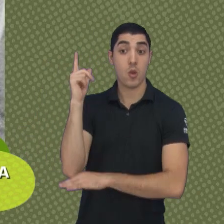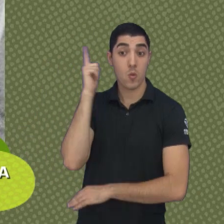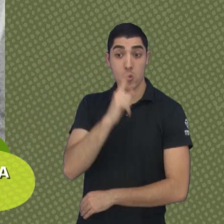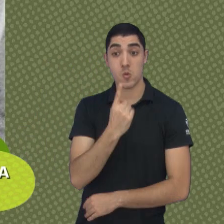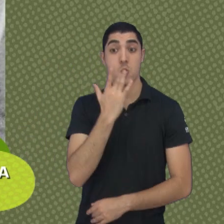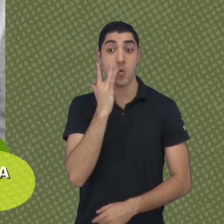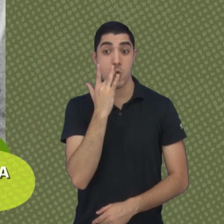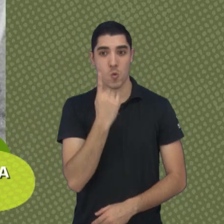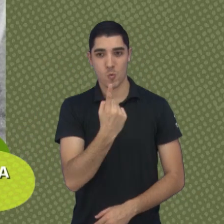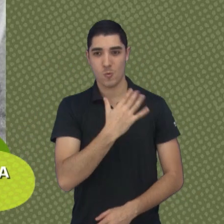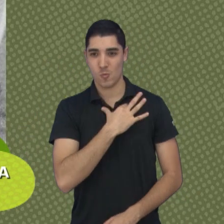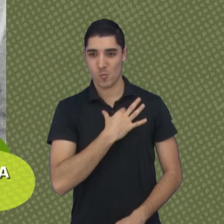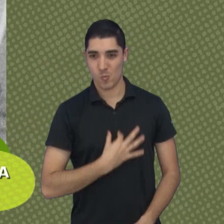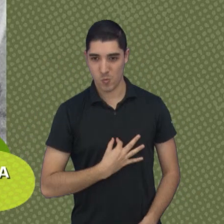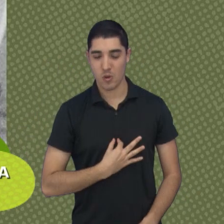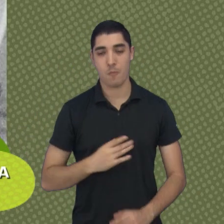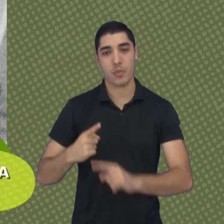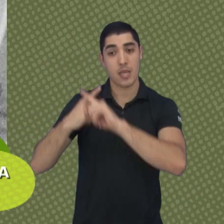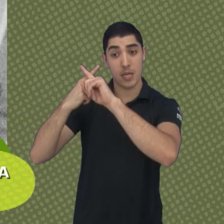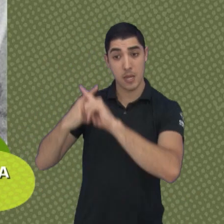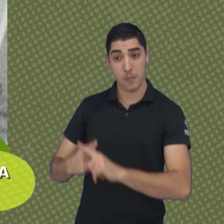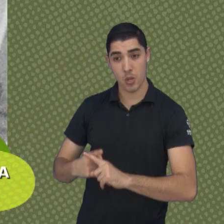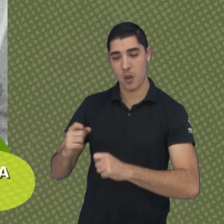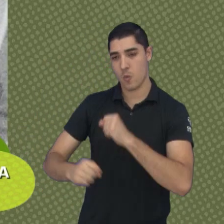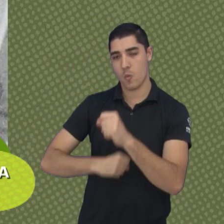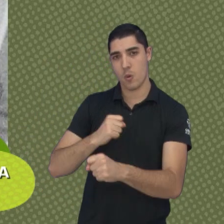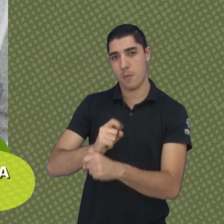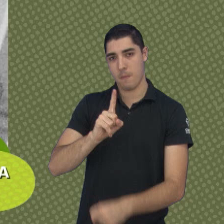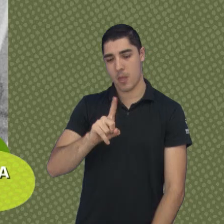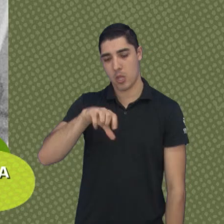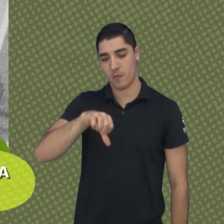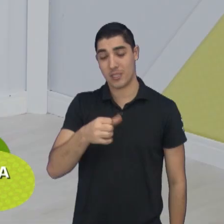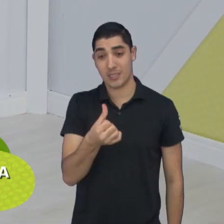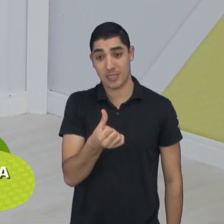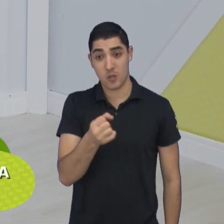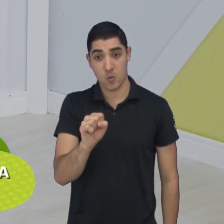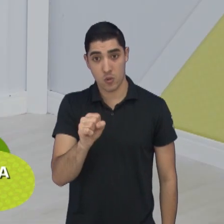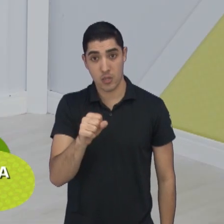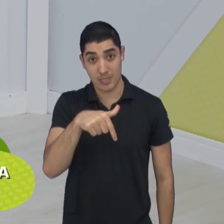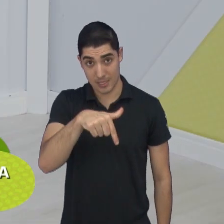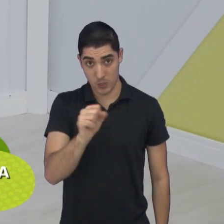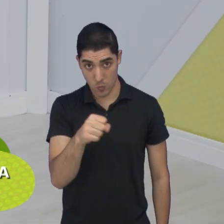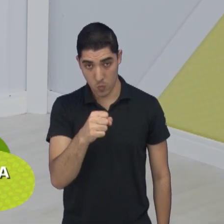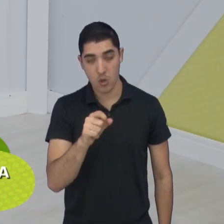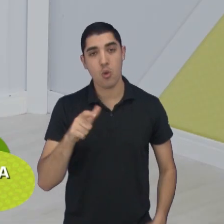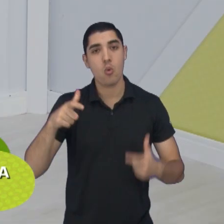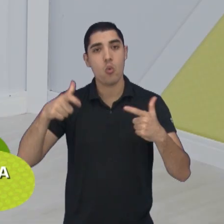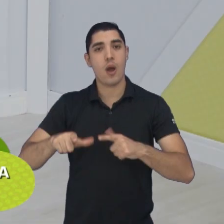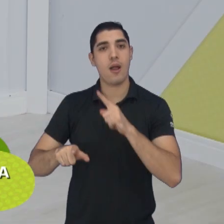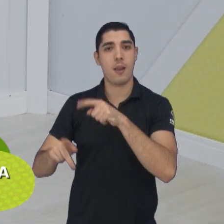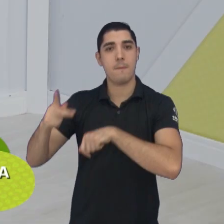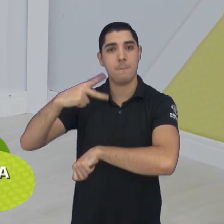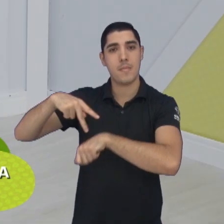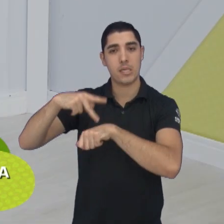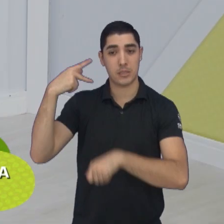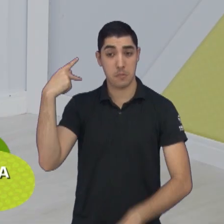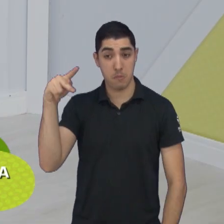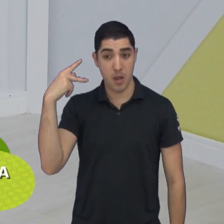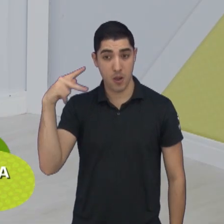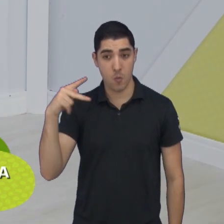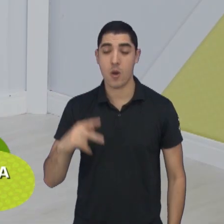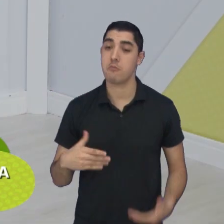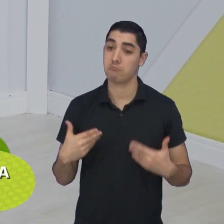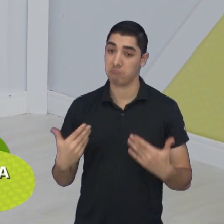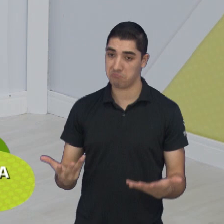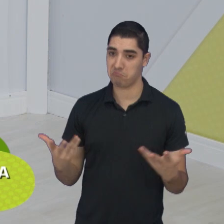enfim, veio o ouro no campeonato de 1968, disputado no Paraguai. Justa homenagem por quem fez muito